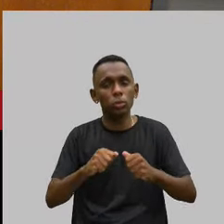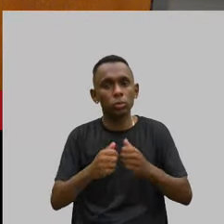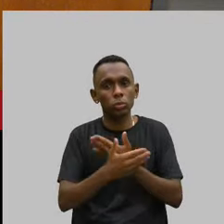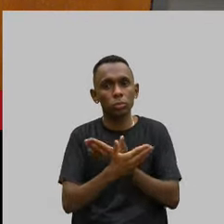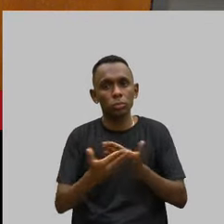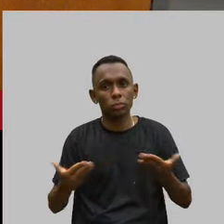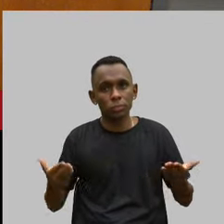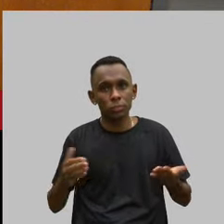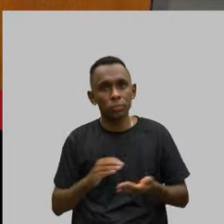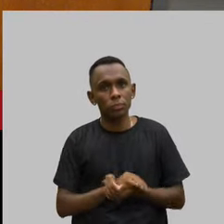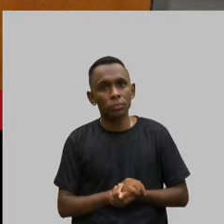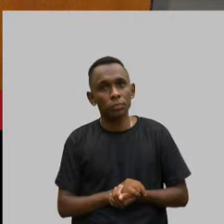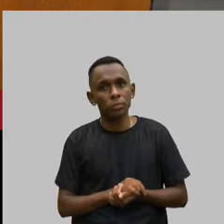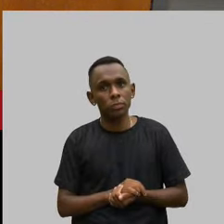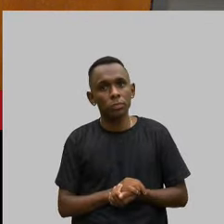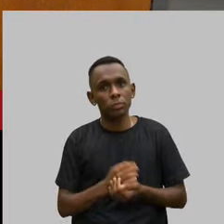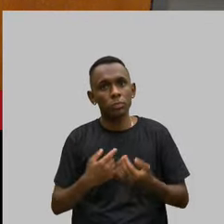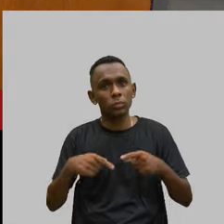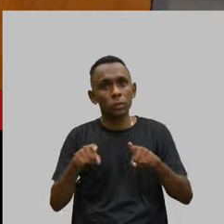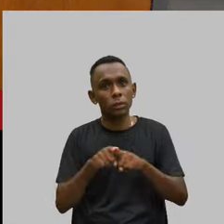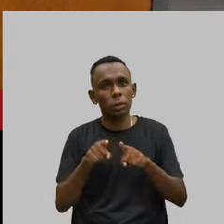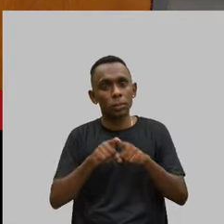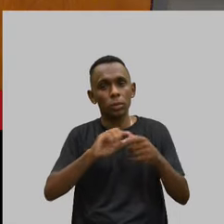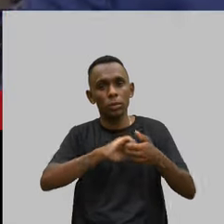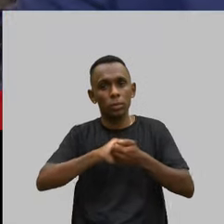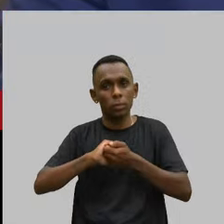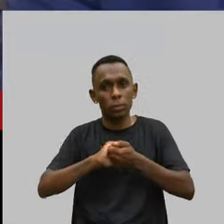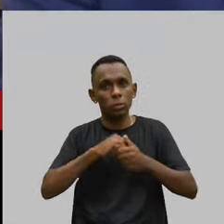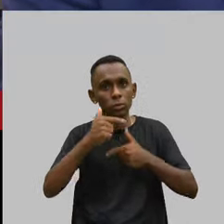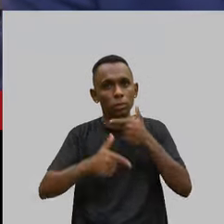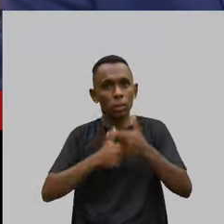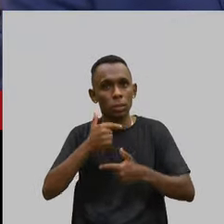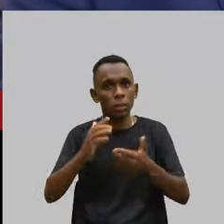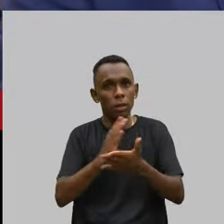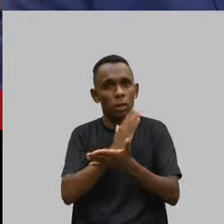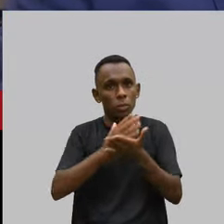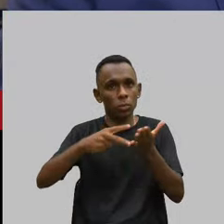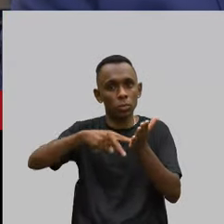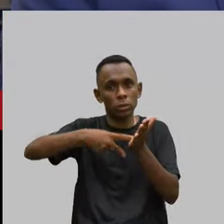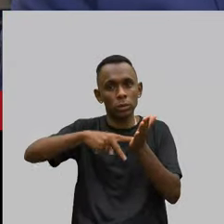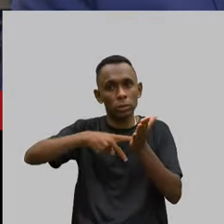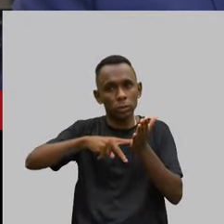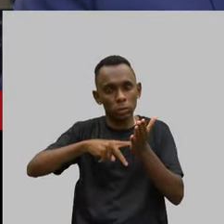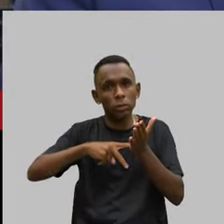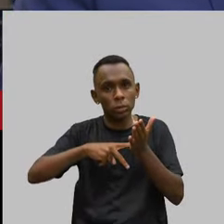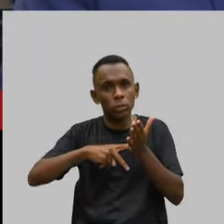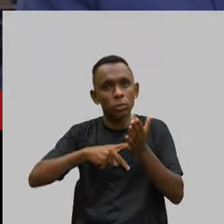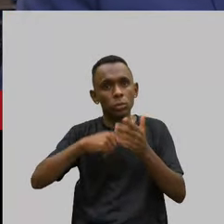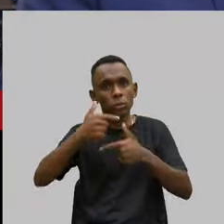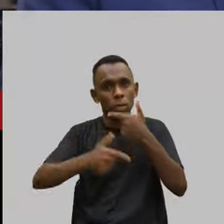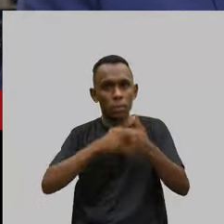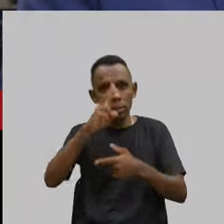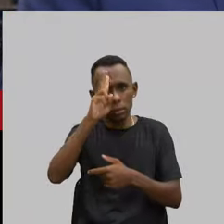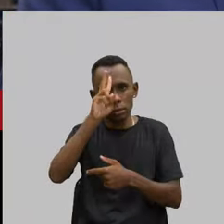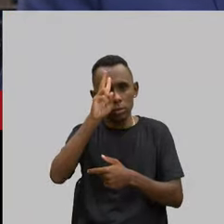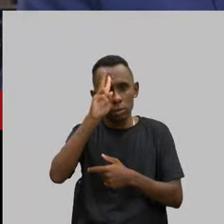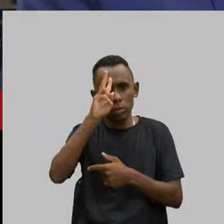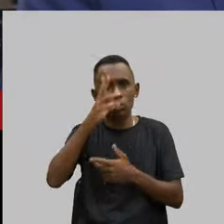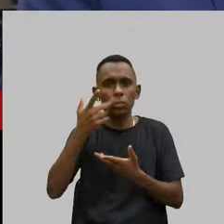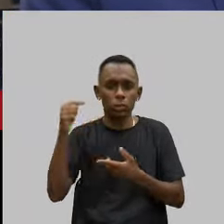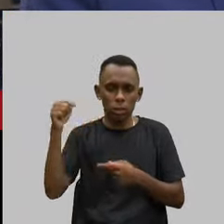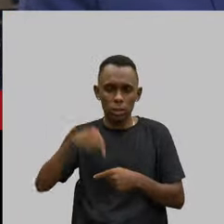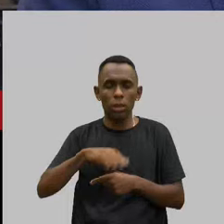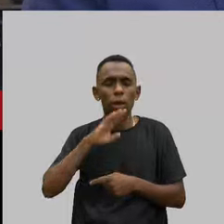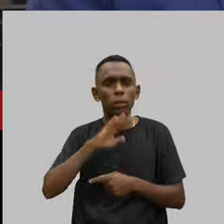deputados cumprimentar servidores alguns sindicatos acompanham o trabalho dessa segunda-feira aqui à tarde cumprimentar a equipe